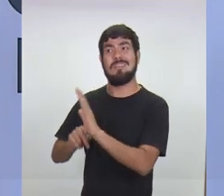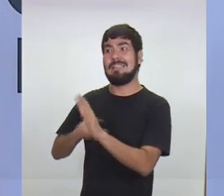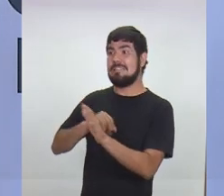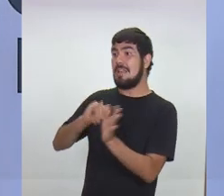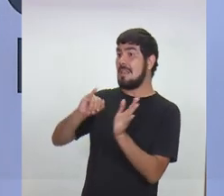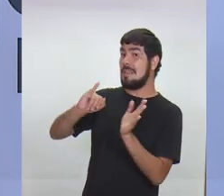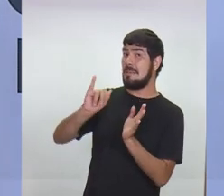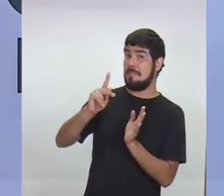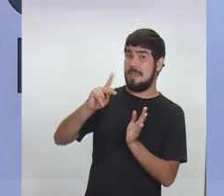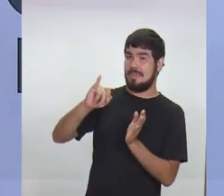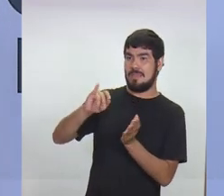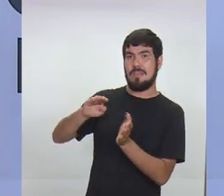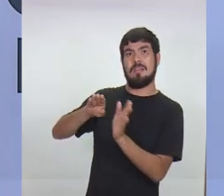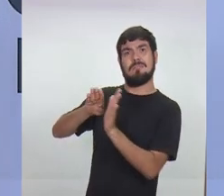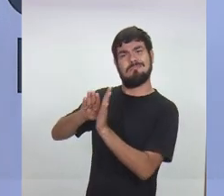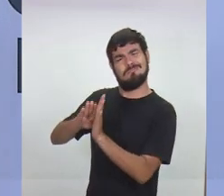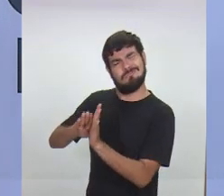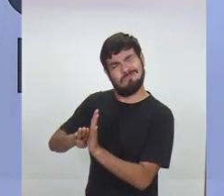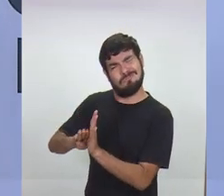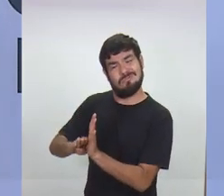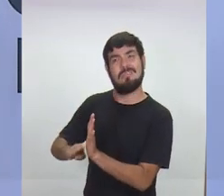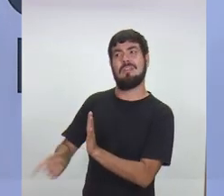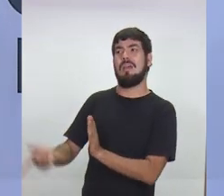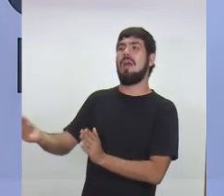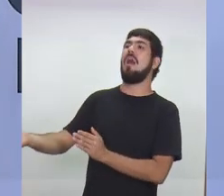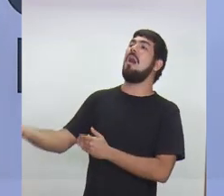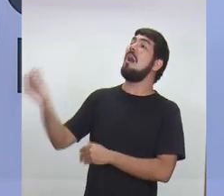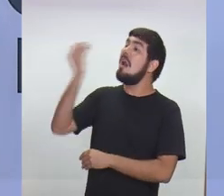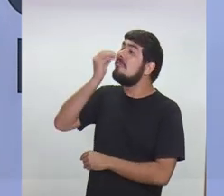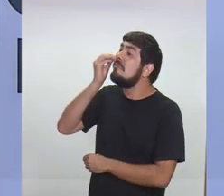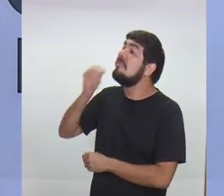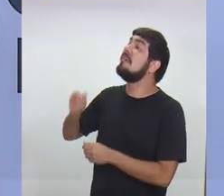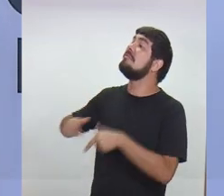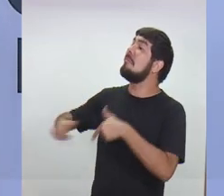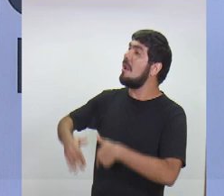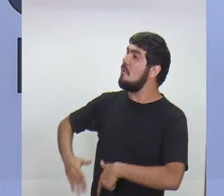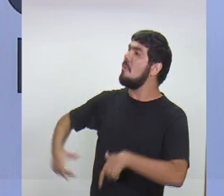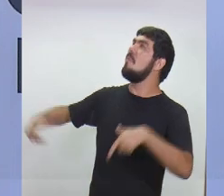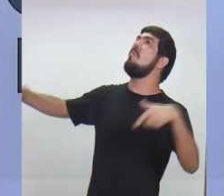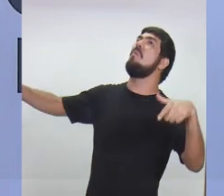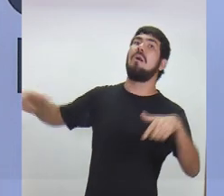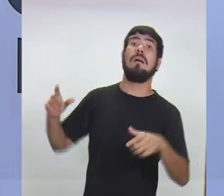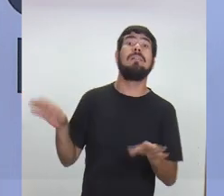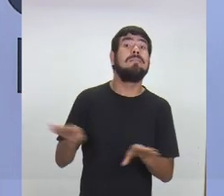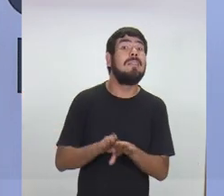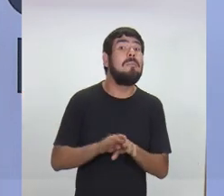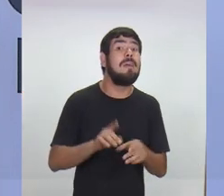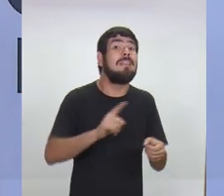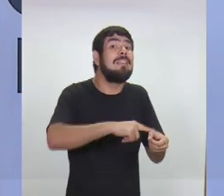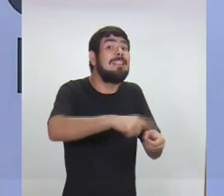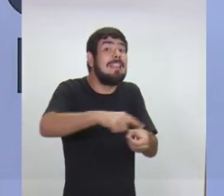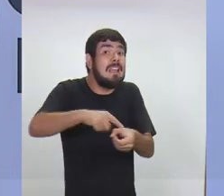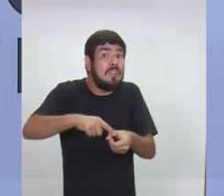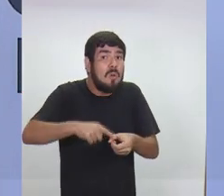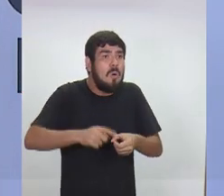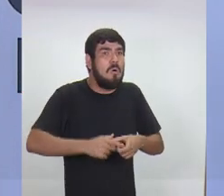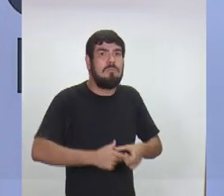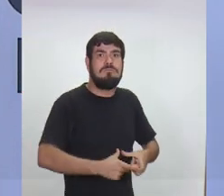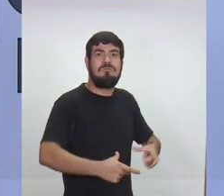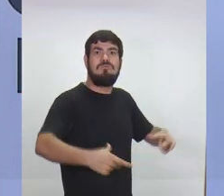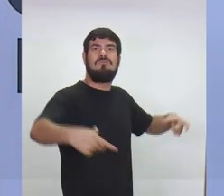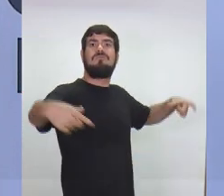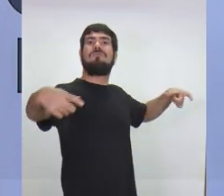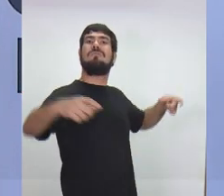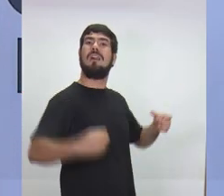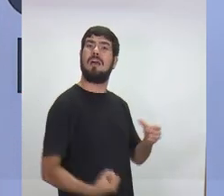ele eles têm que retornar da anac na empregabilidade nós não podemos deixar também o pessoal do interior sem que possa fazer o escoamento da sua produção porque se